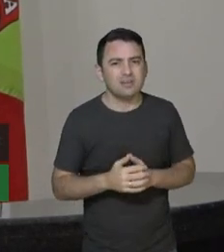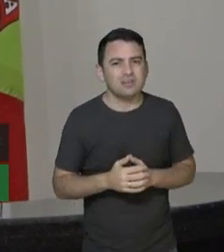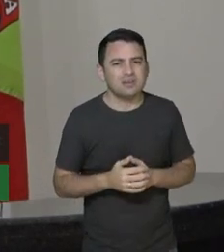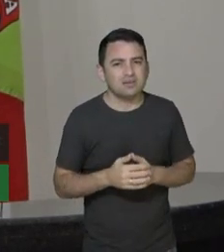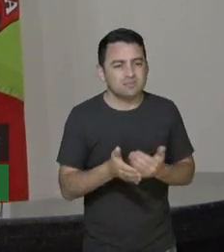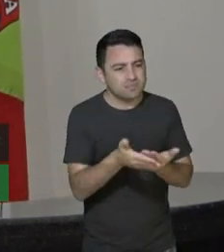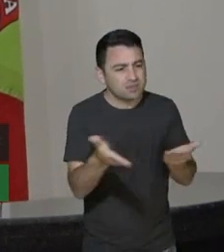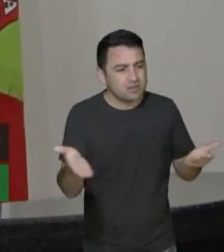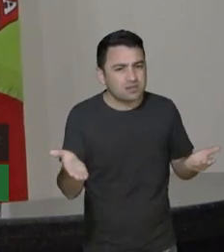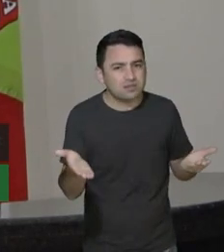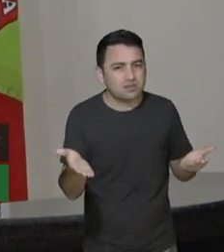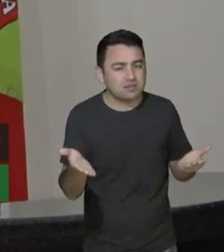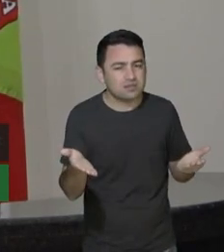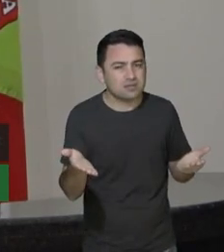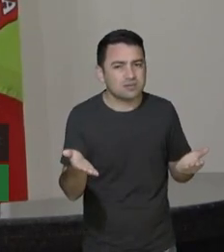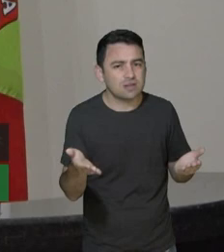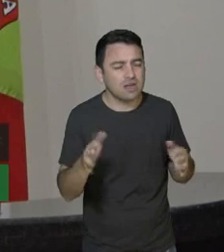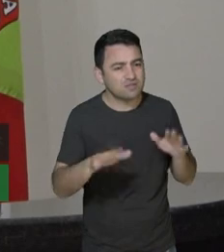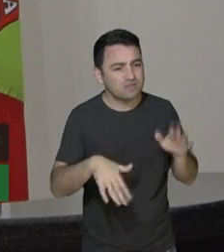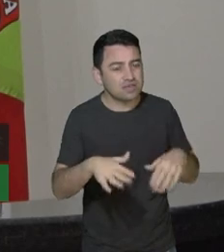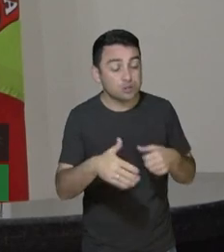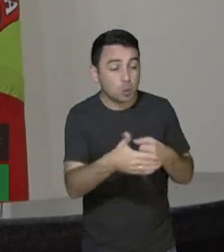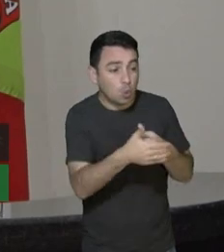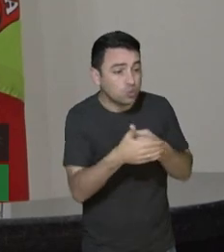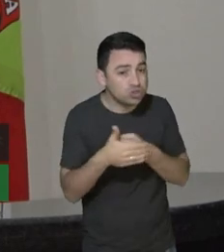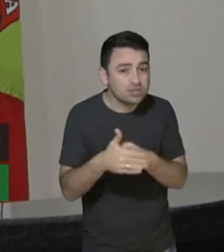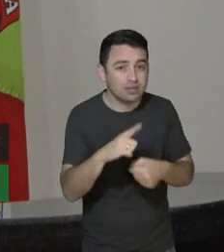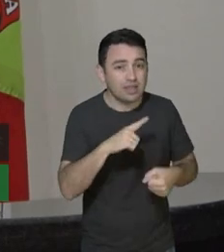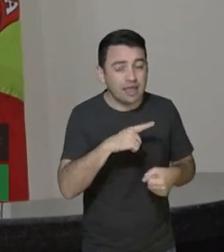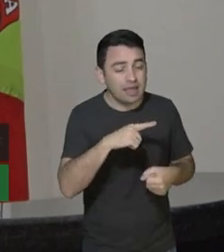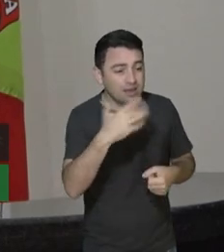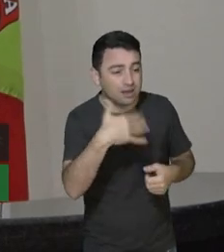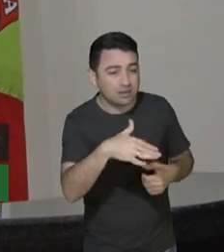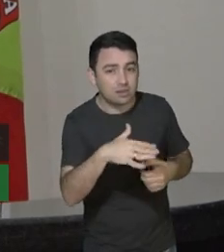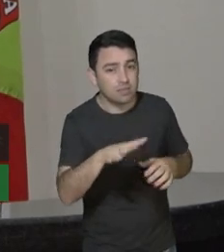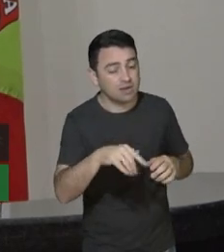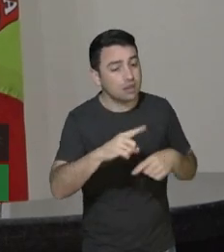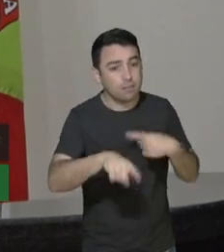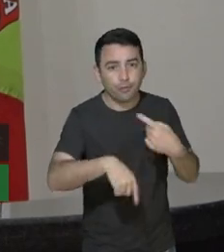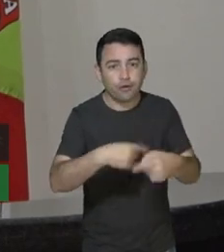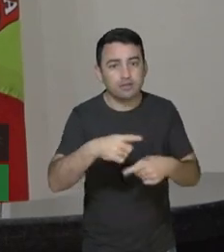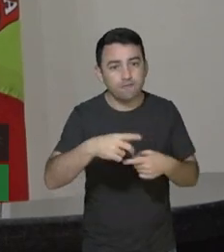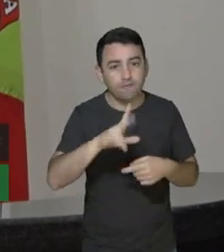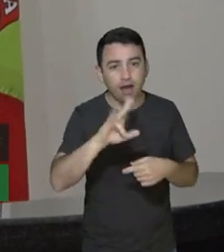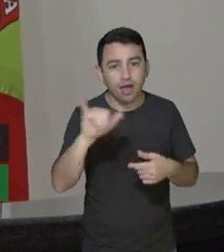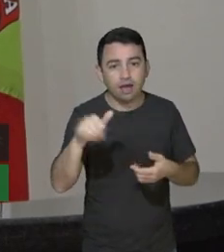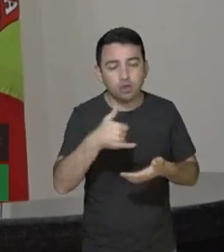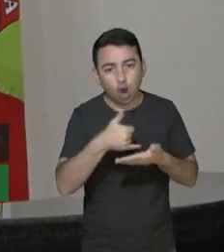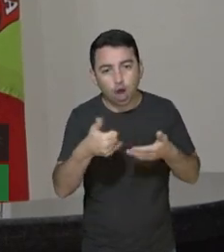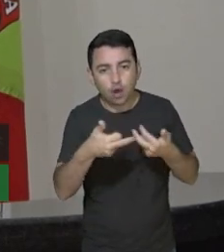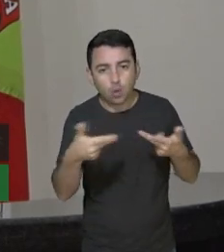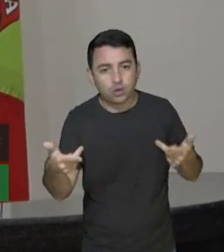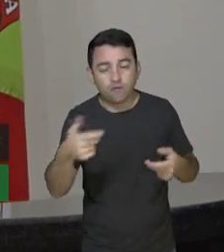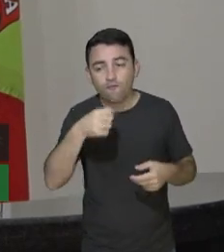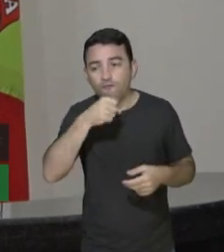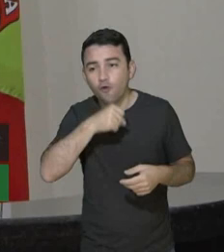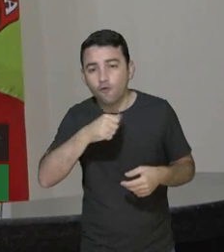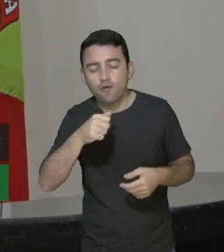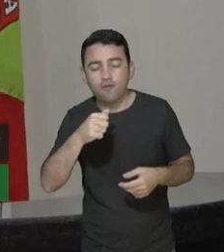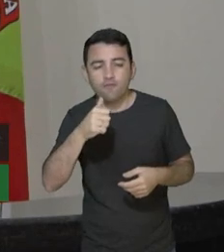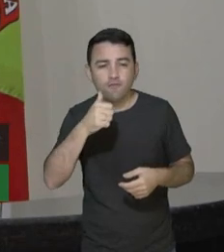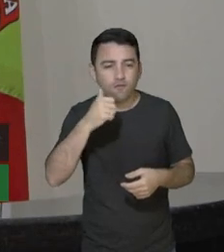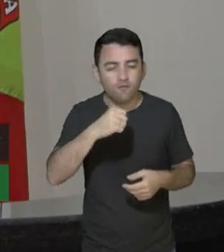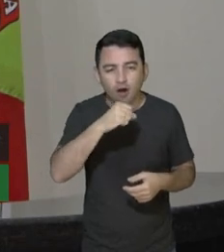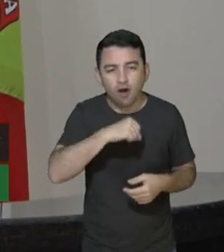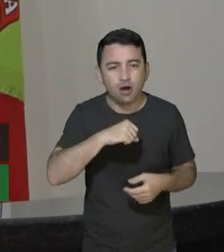desses órfãos ocultos, porém necessários. Se não, vão cair na droga, porque o avô e a avó não dão conta e nós não podemos